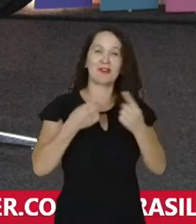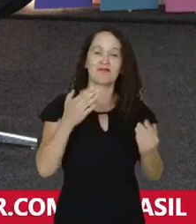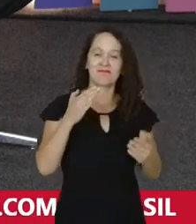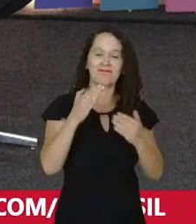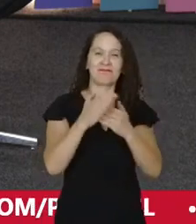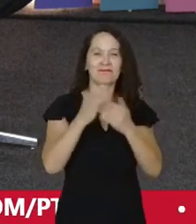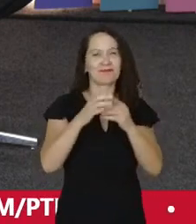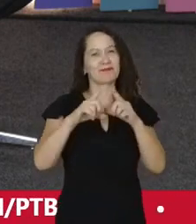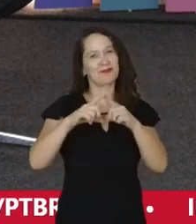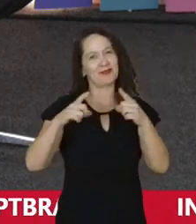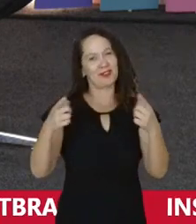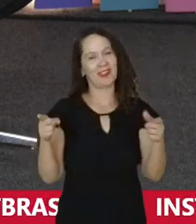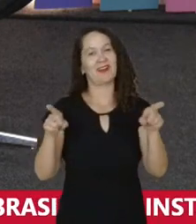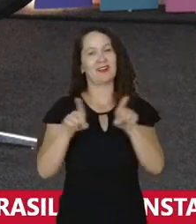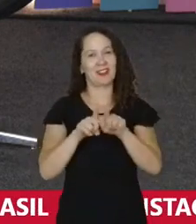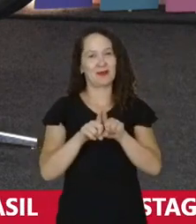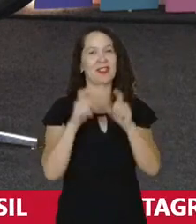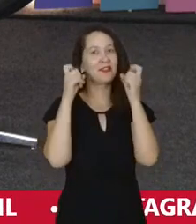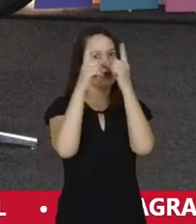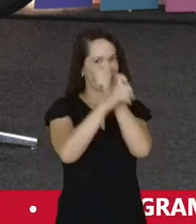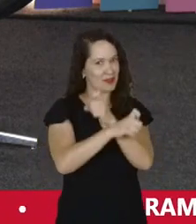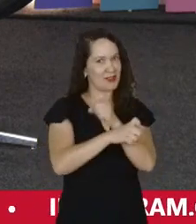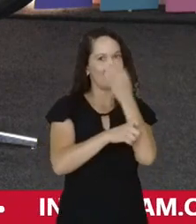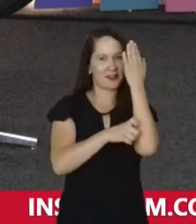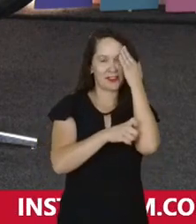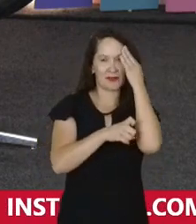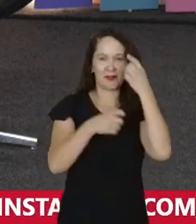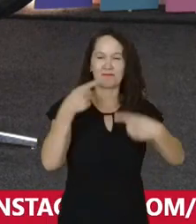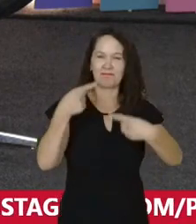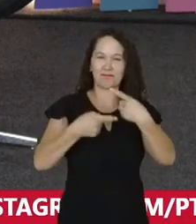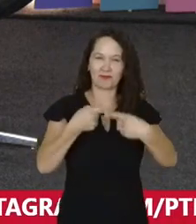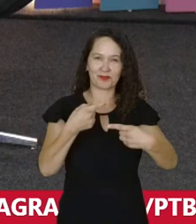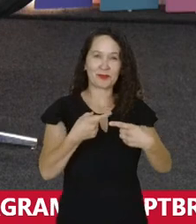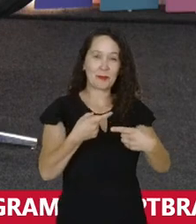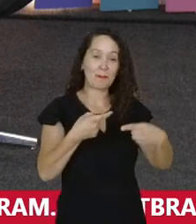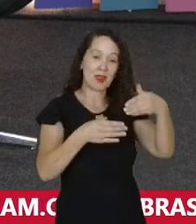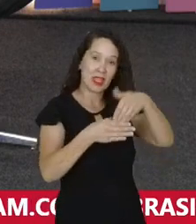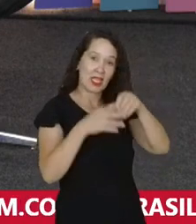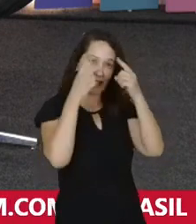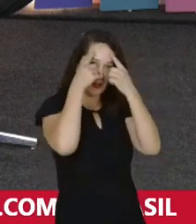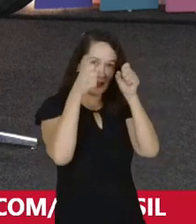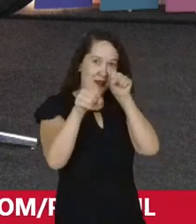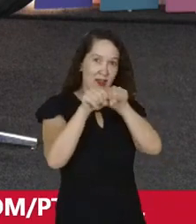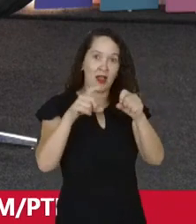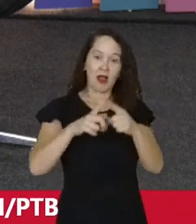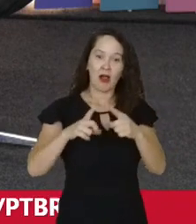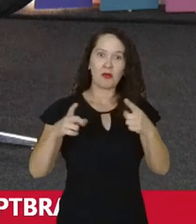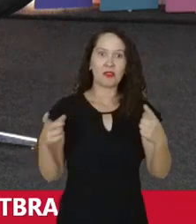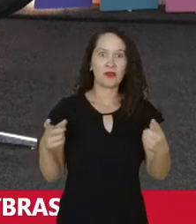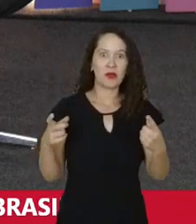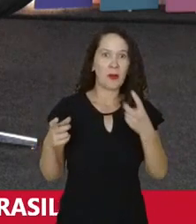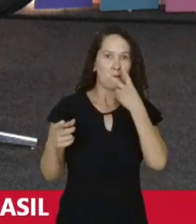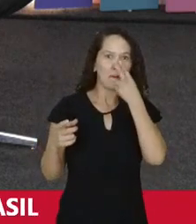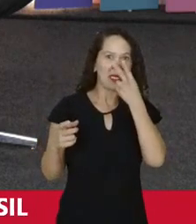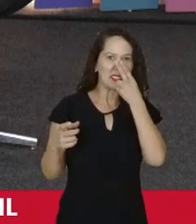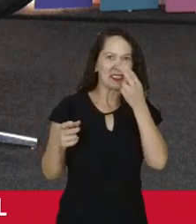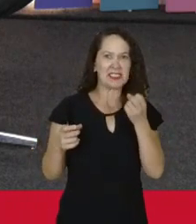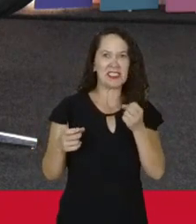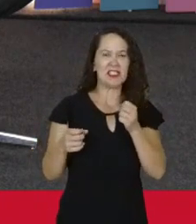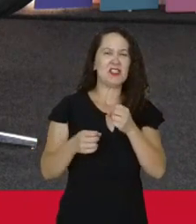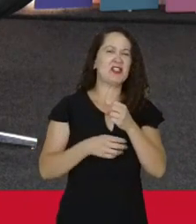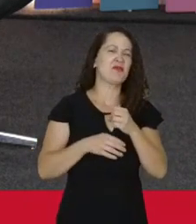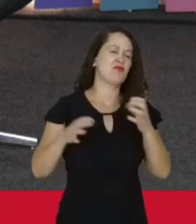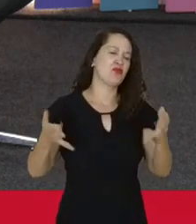barreiras aumentaram, né? Nós sabemos também que a violência política de gênero aumentou como uma forma de desestimular a